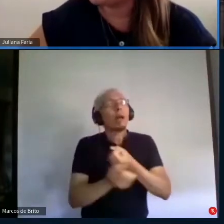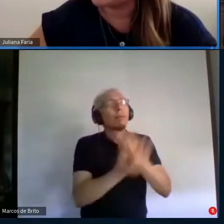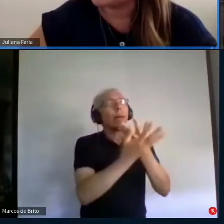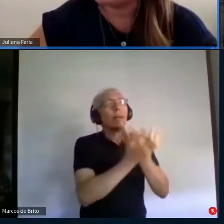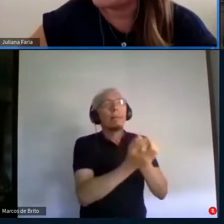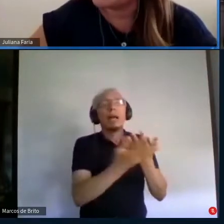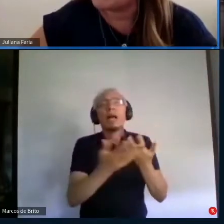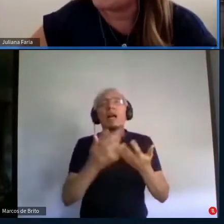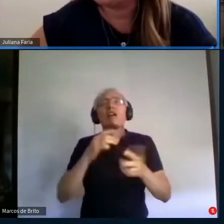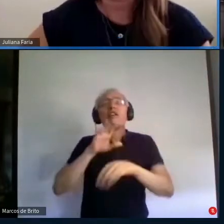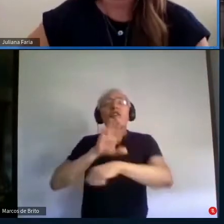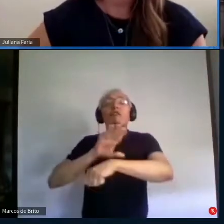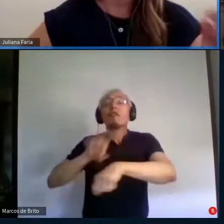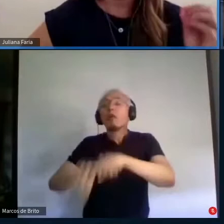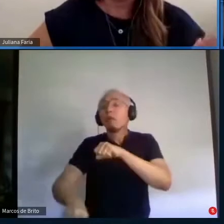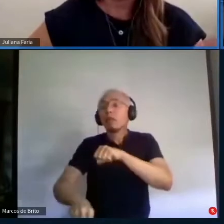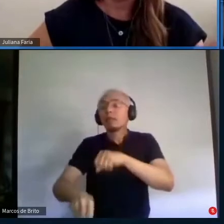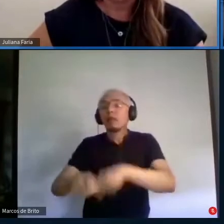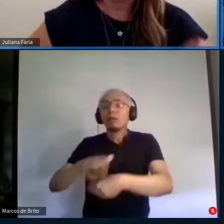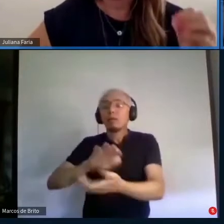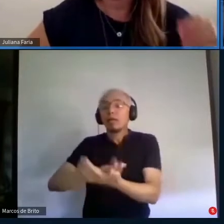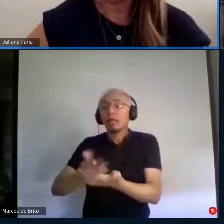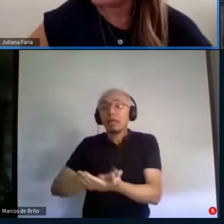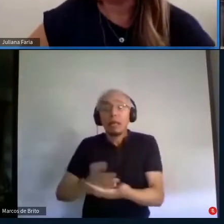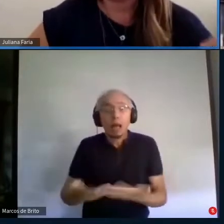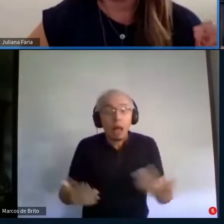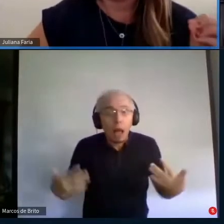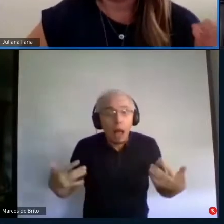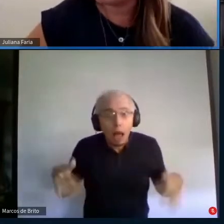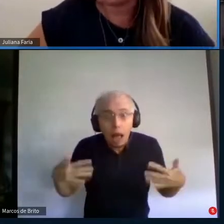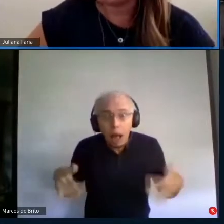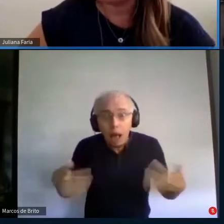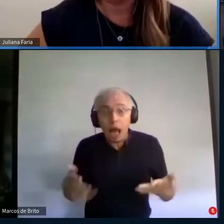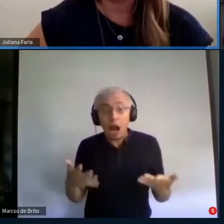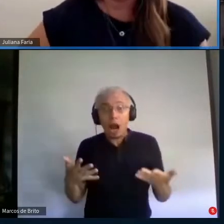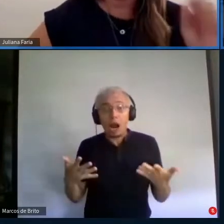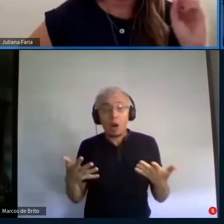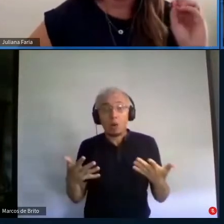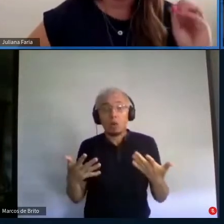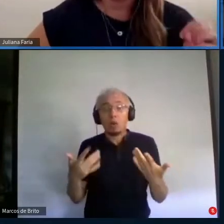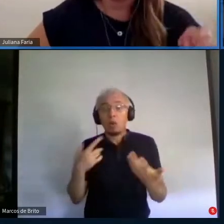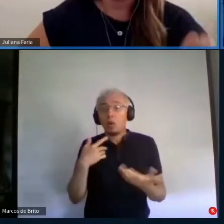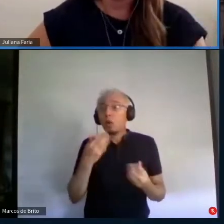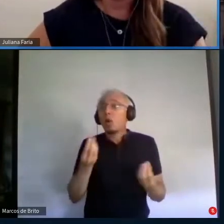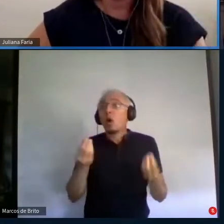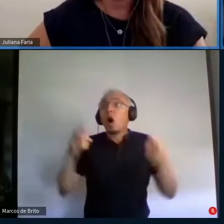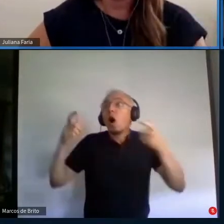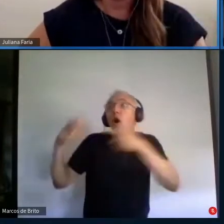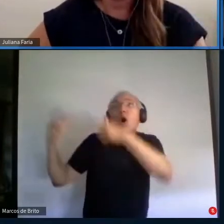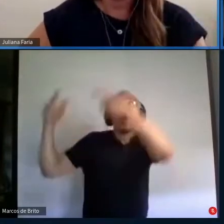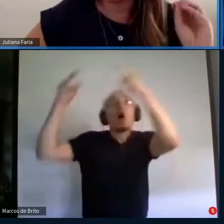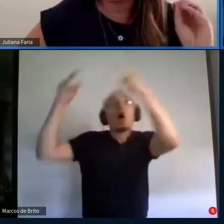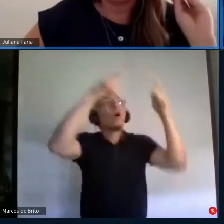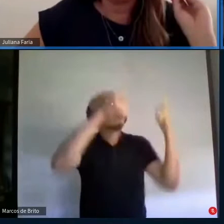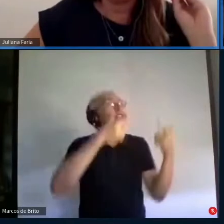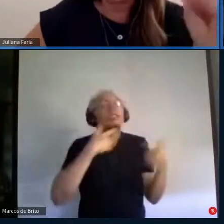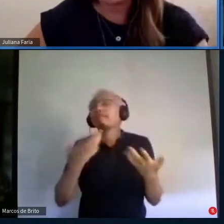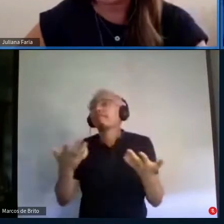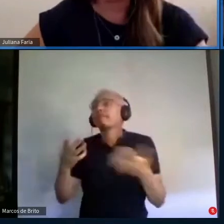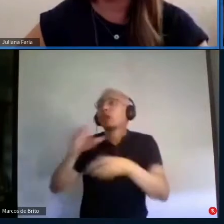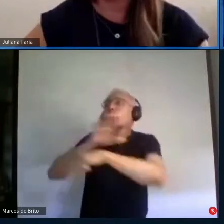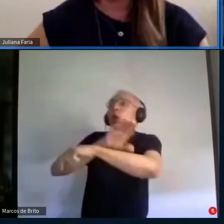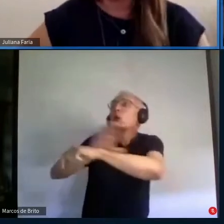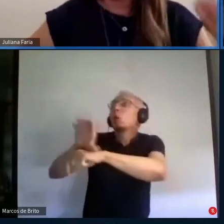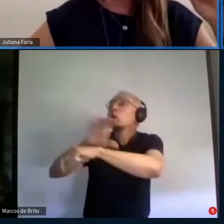de língua de sinais no Brasil. Eu falei, nossa, a oferta de formação. Então, ela vai me dizer quais são